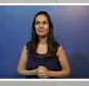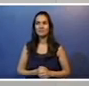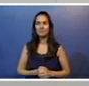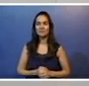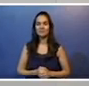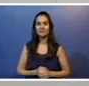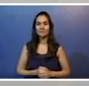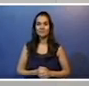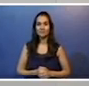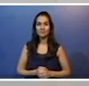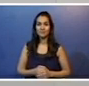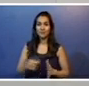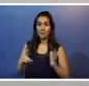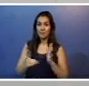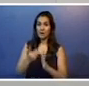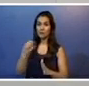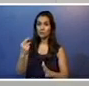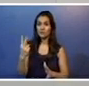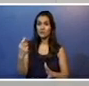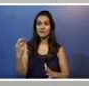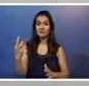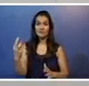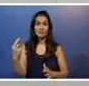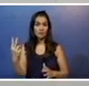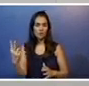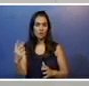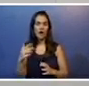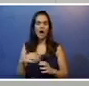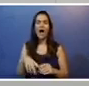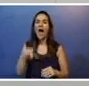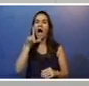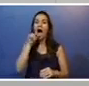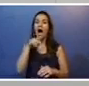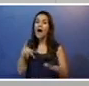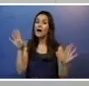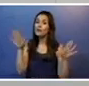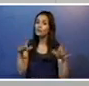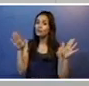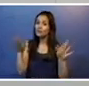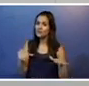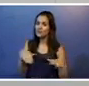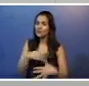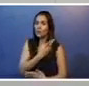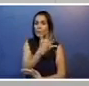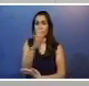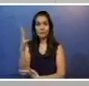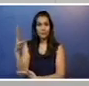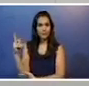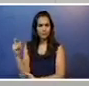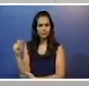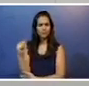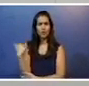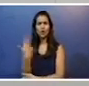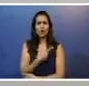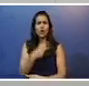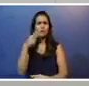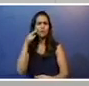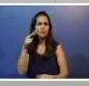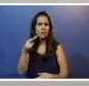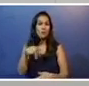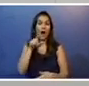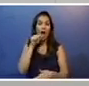Página 232, as aves e o meio ambiente. Nós vimos nas nossas aulas que as aves